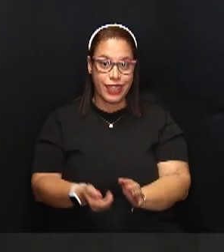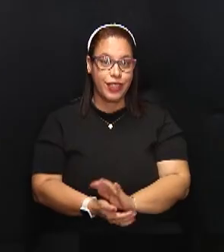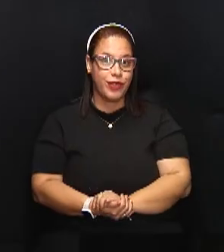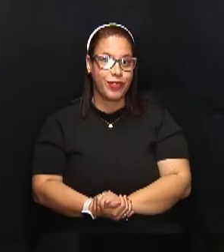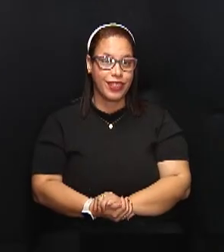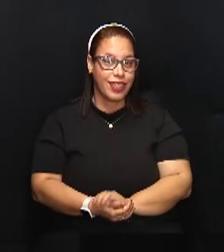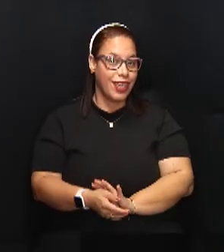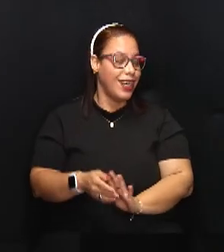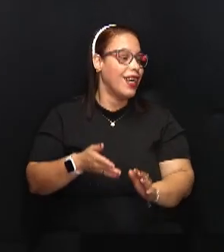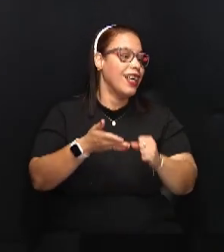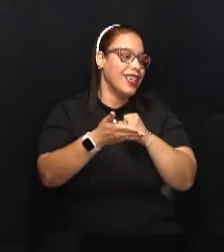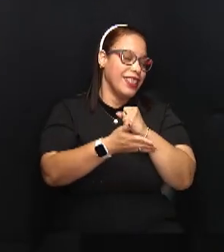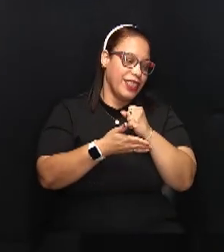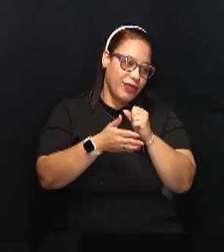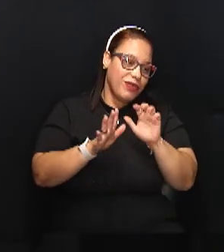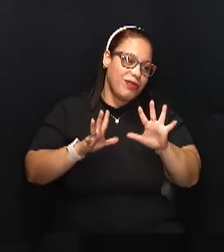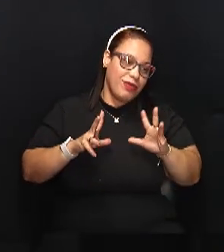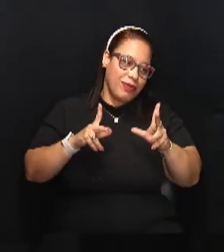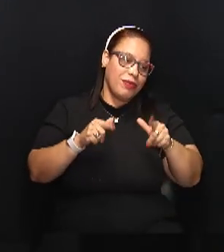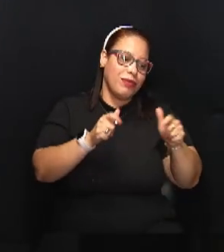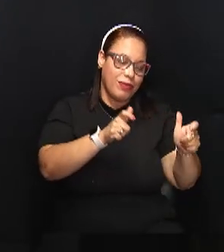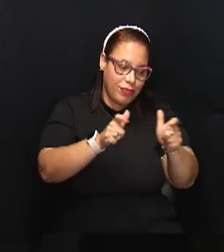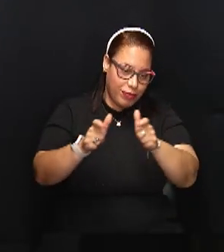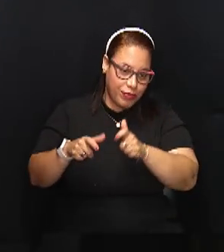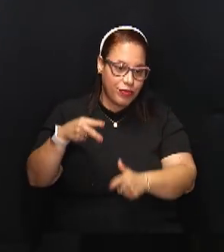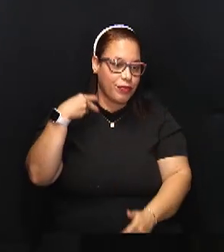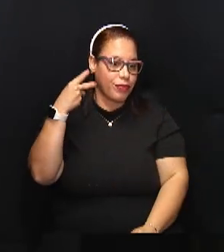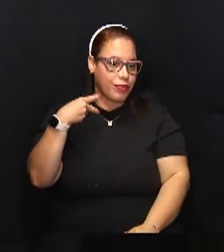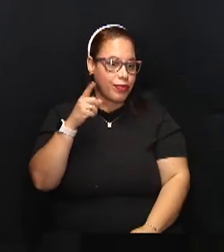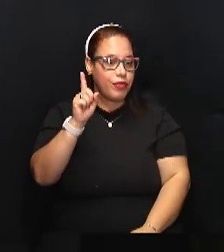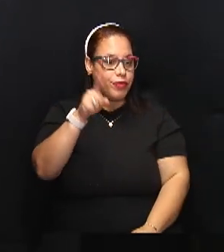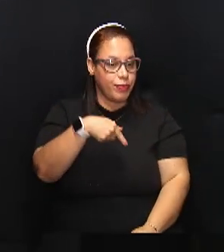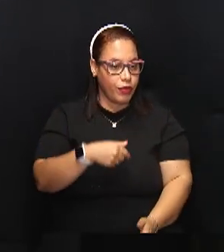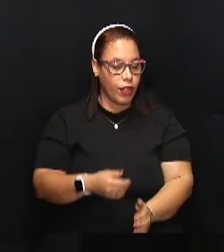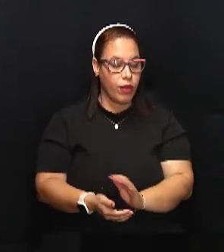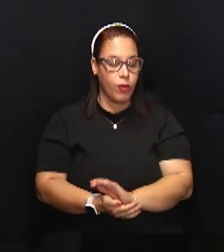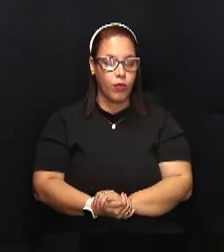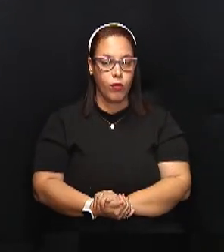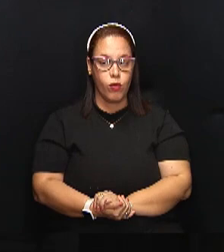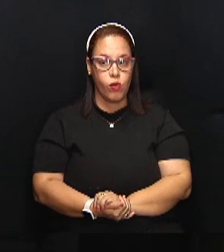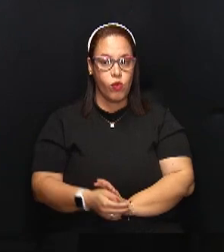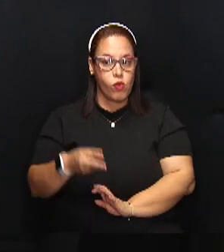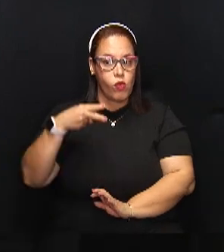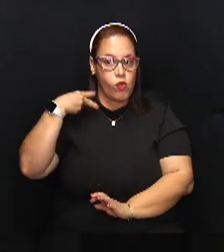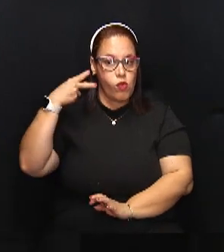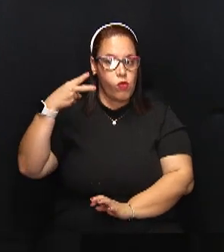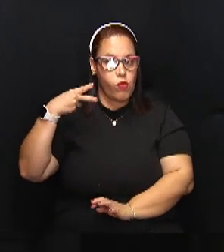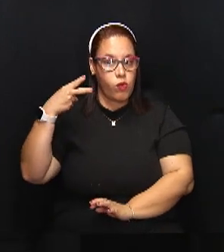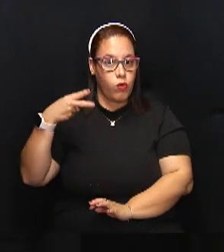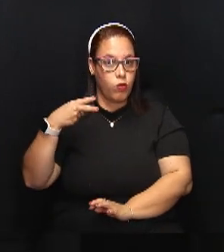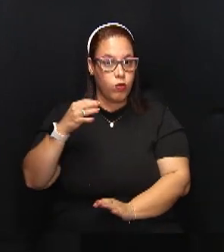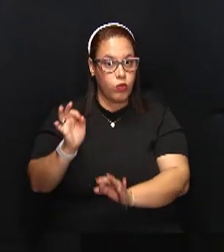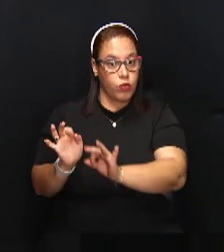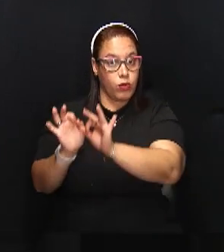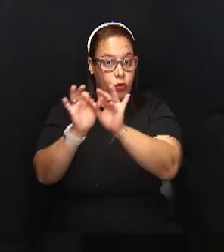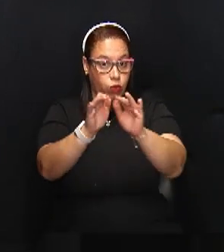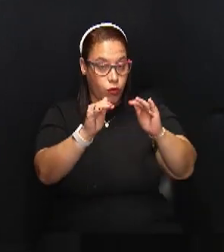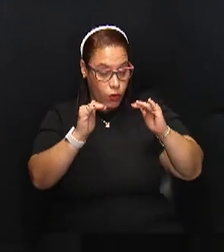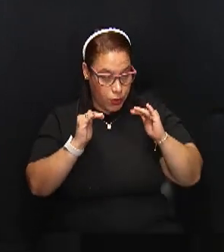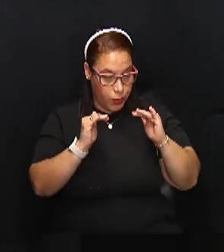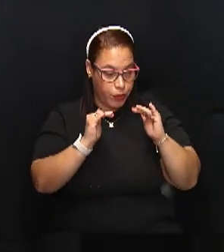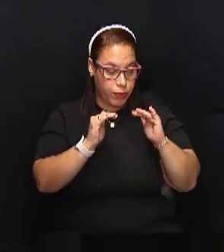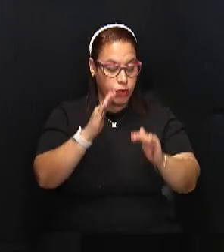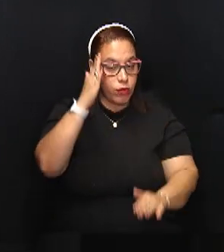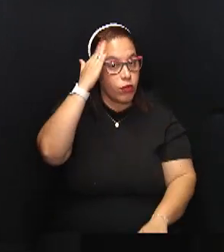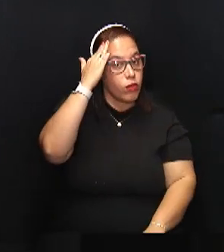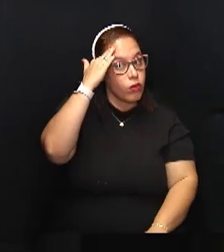dia a dia. Que são básicas para todos os lugares, né, vereador? Exatamente. É isso aí. O vereador, para quem acompanha,